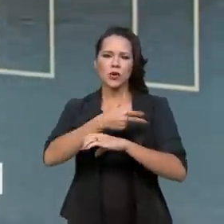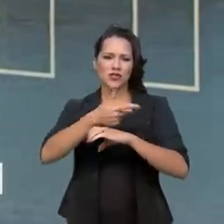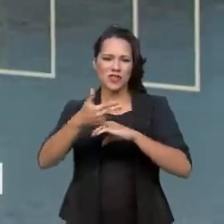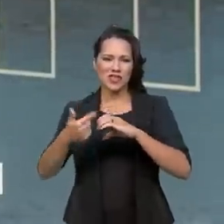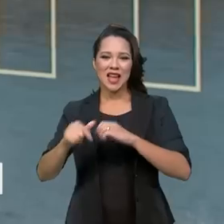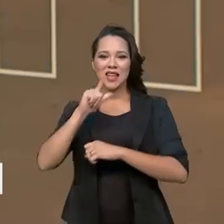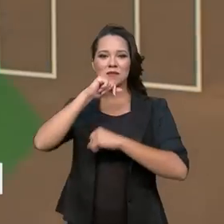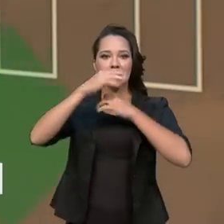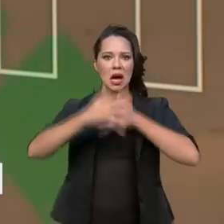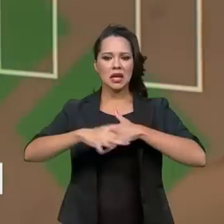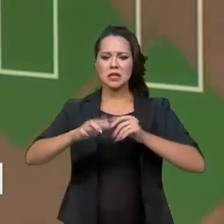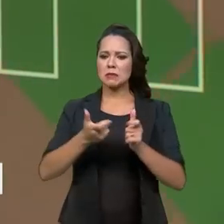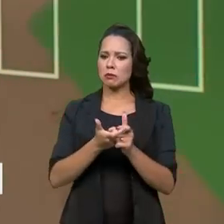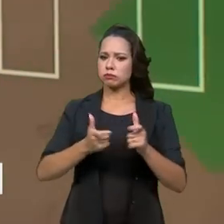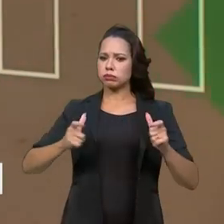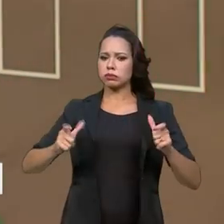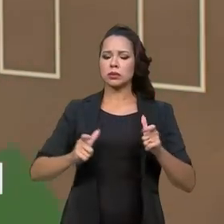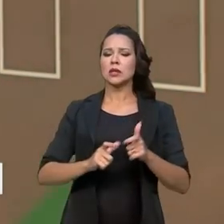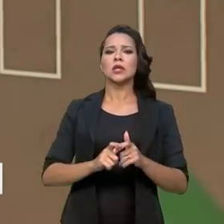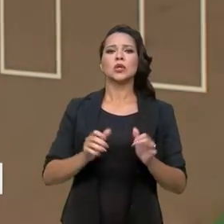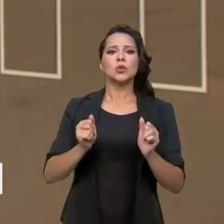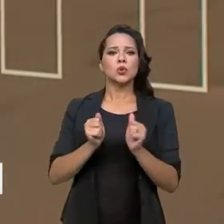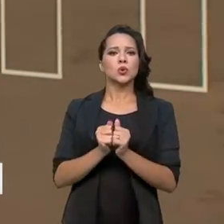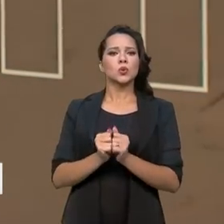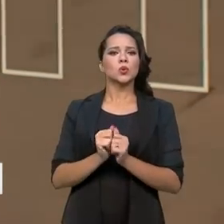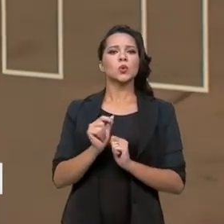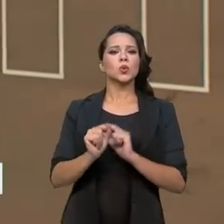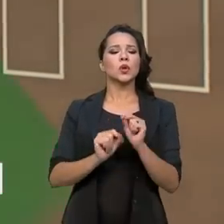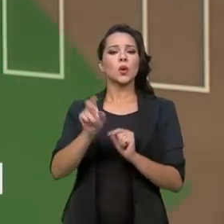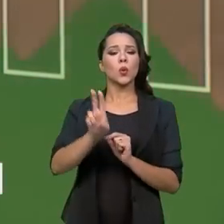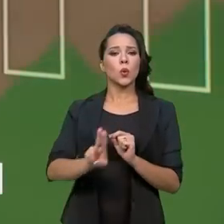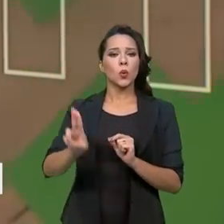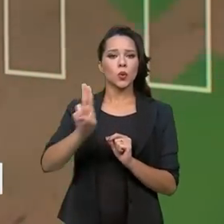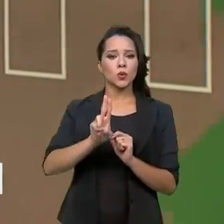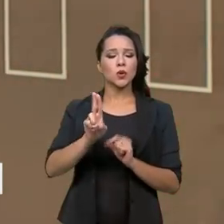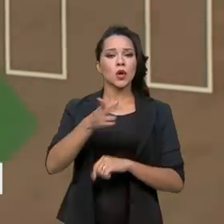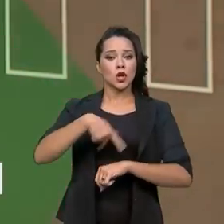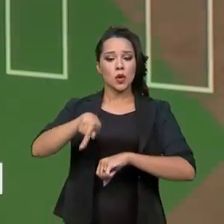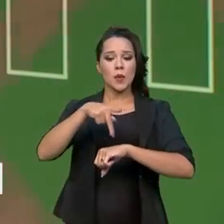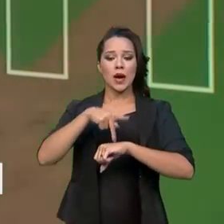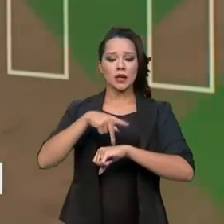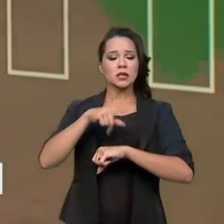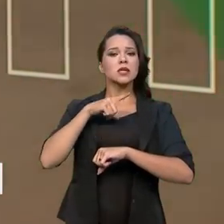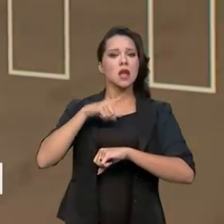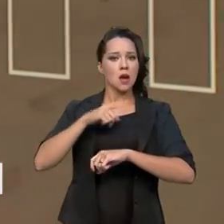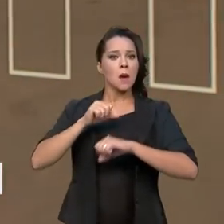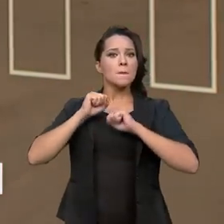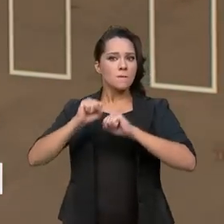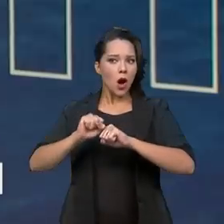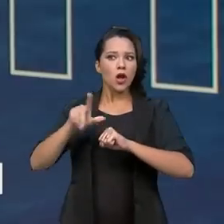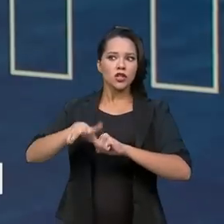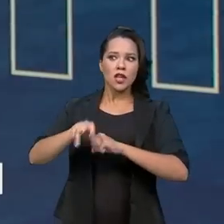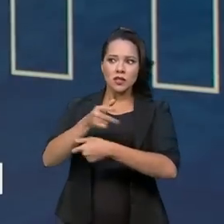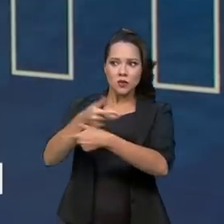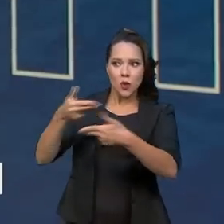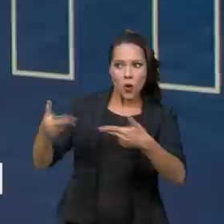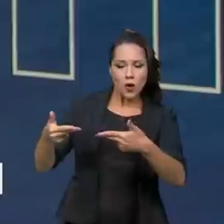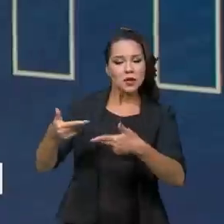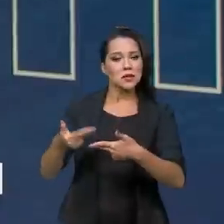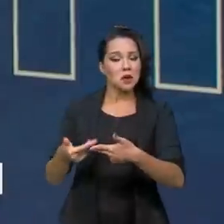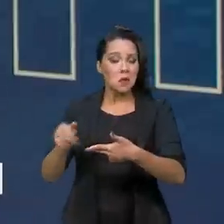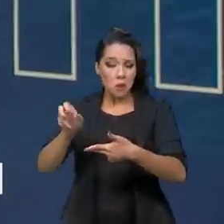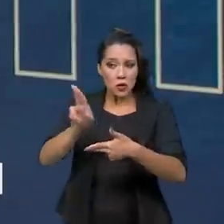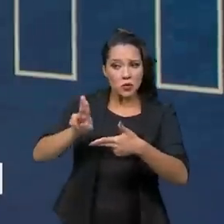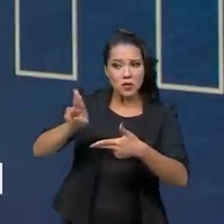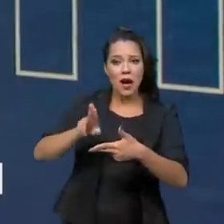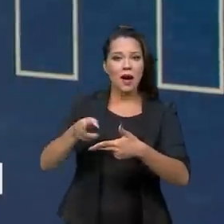é imensa. Associado a isso, o uso que o nosso Estado, que o nosso país pode fazer desses frutos e também